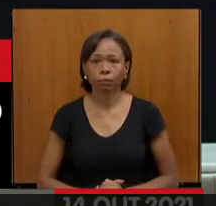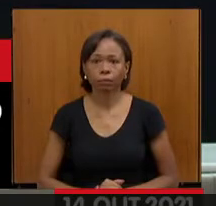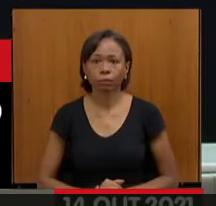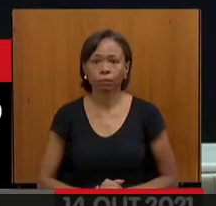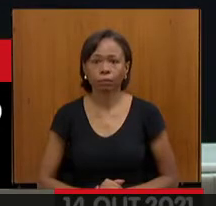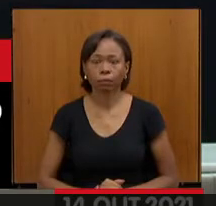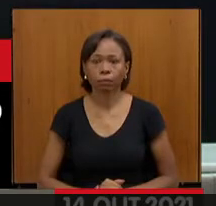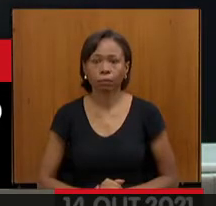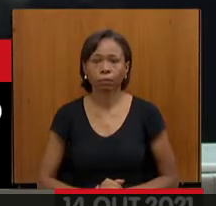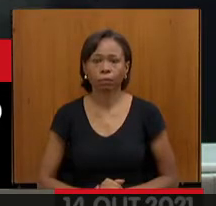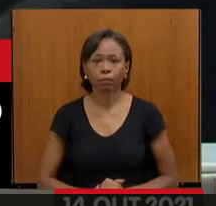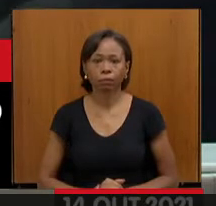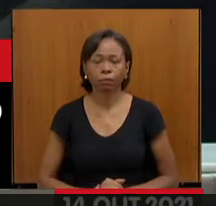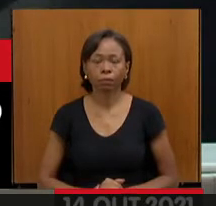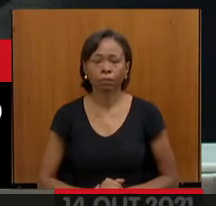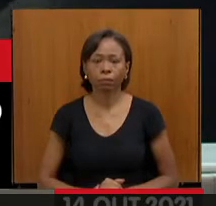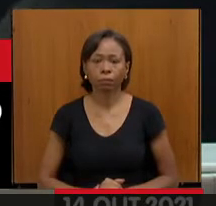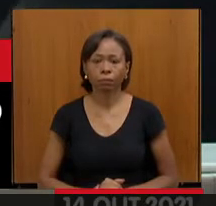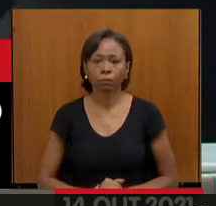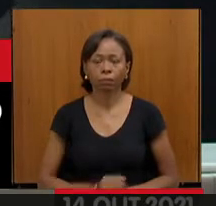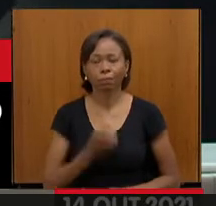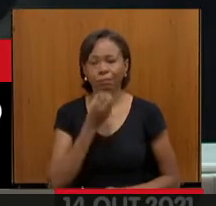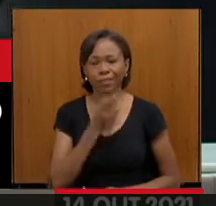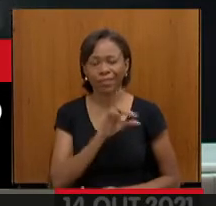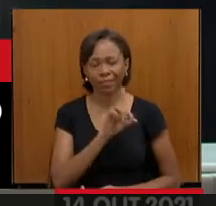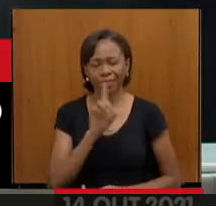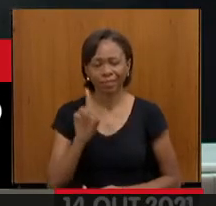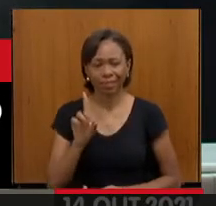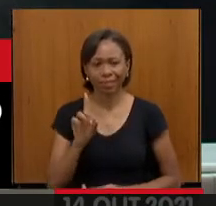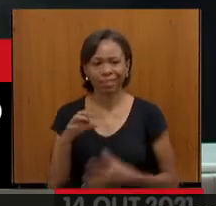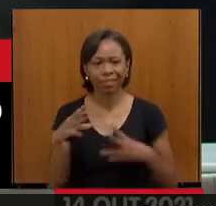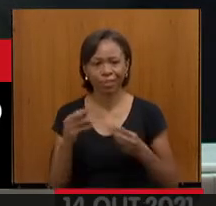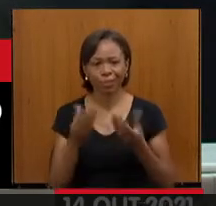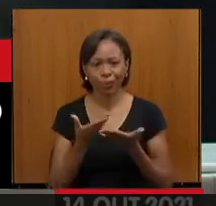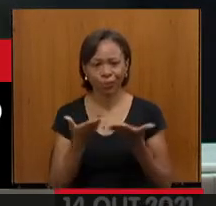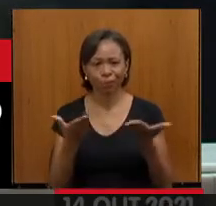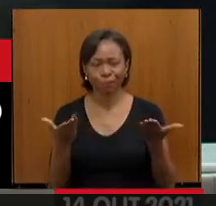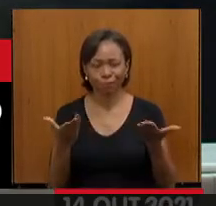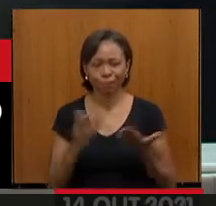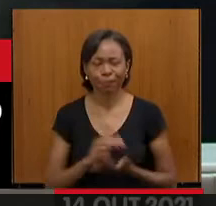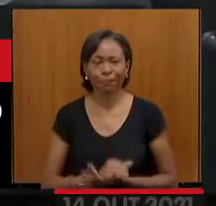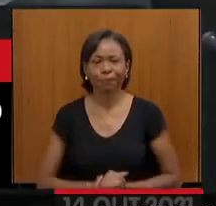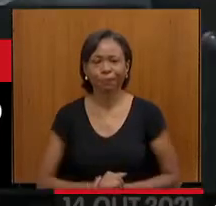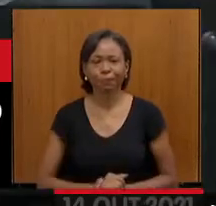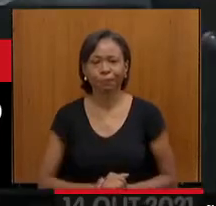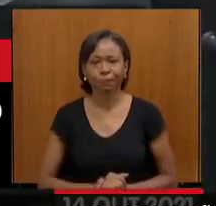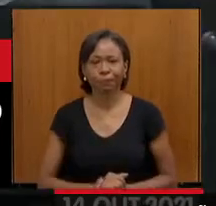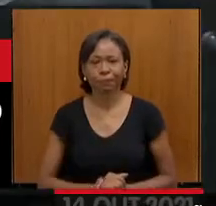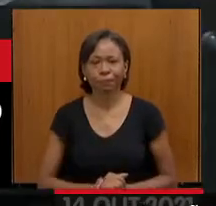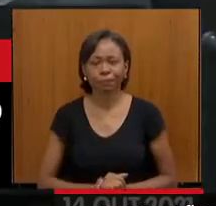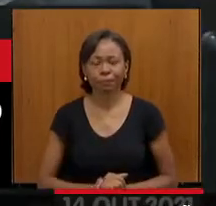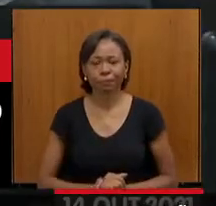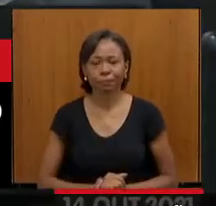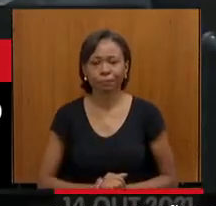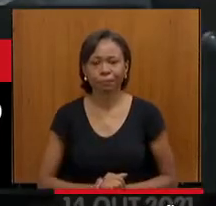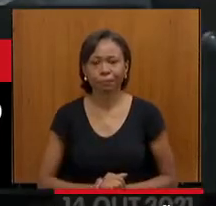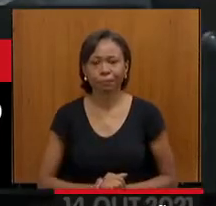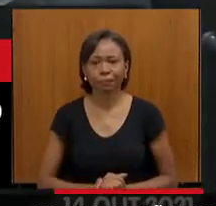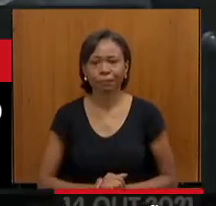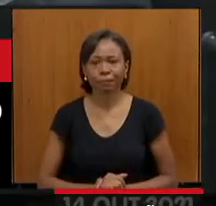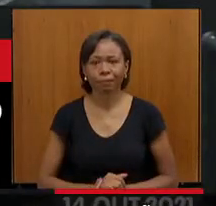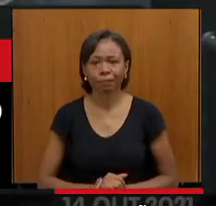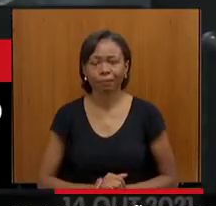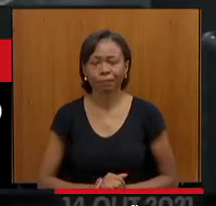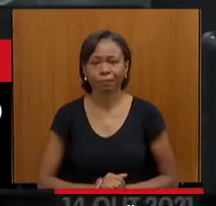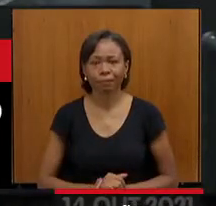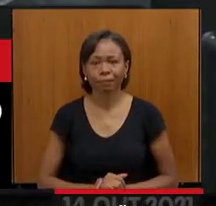Alô, alô, tá bom, né? Bom, bom dia a todas e a todos. Eu quero dizer muito